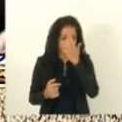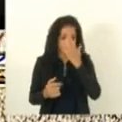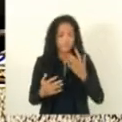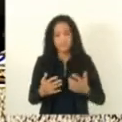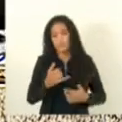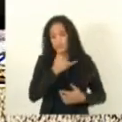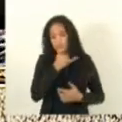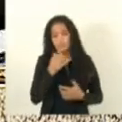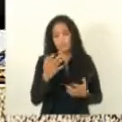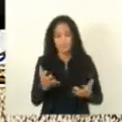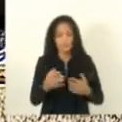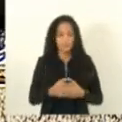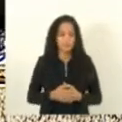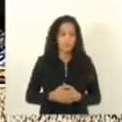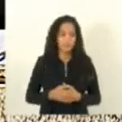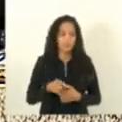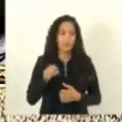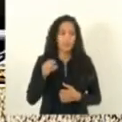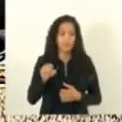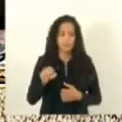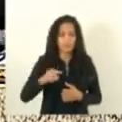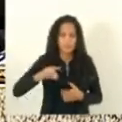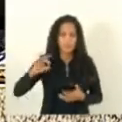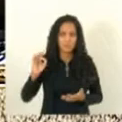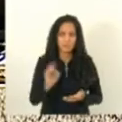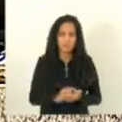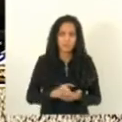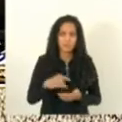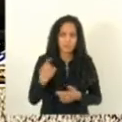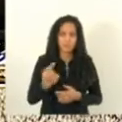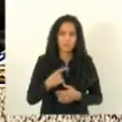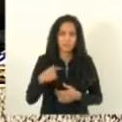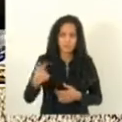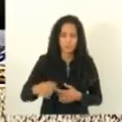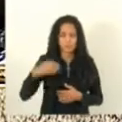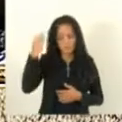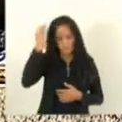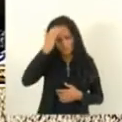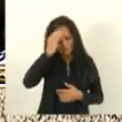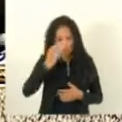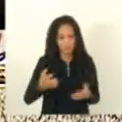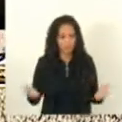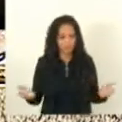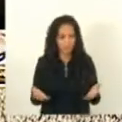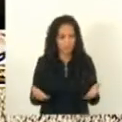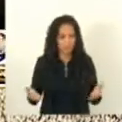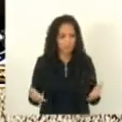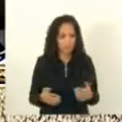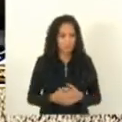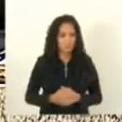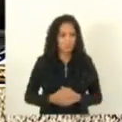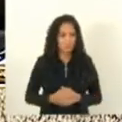Triste isso. Essa é a pura realidade que nós temos no Estado do Espírito Santo hoje.